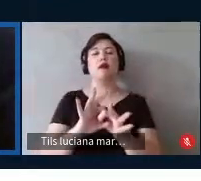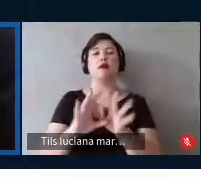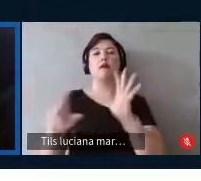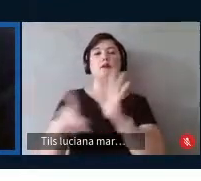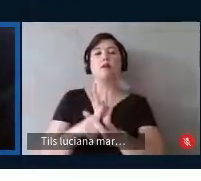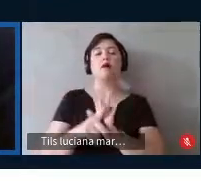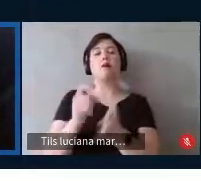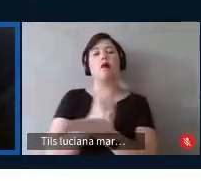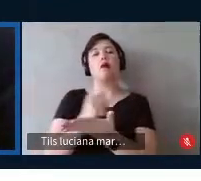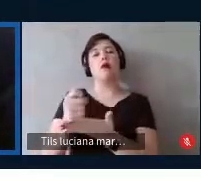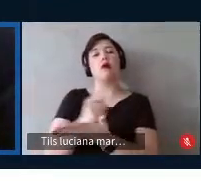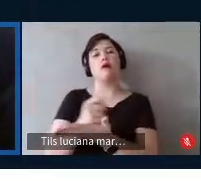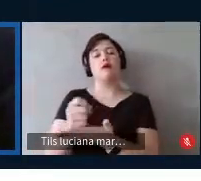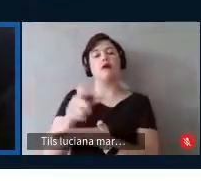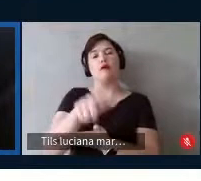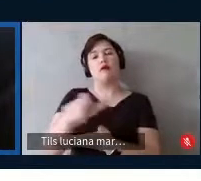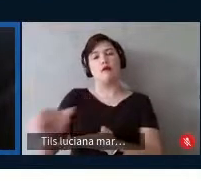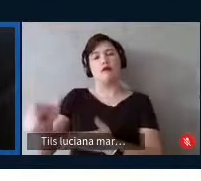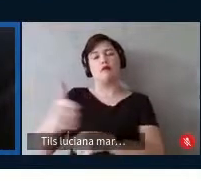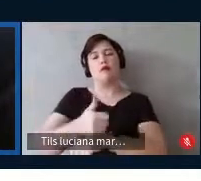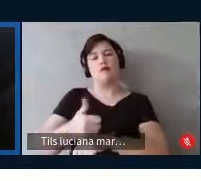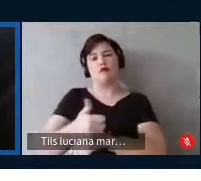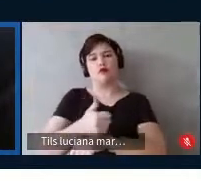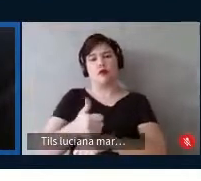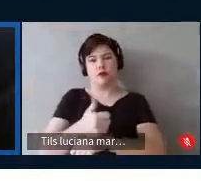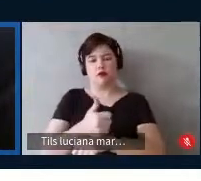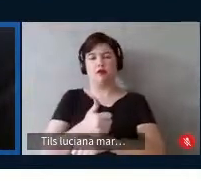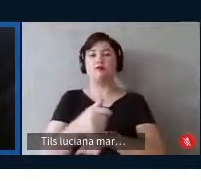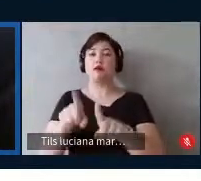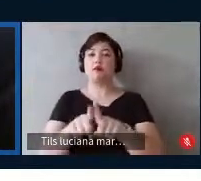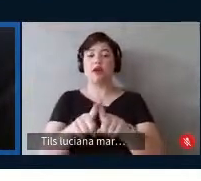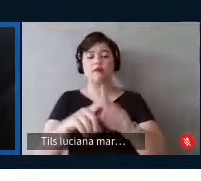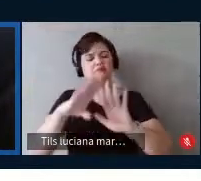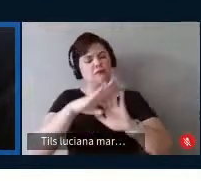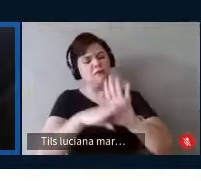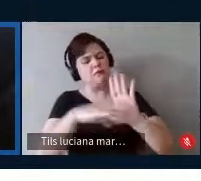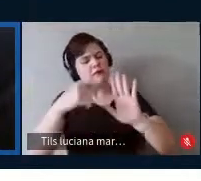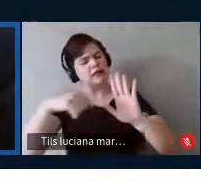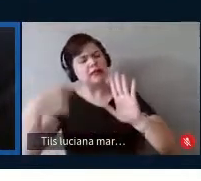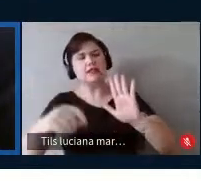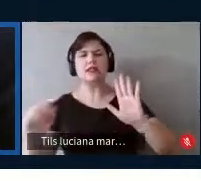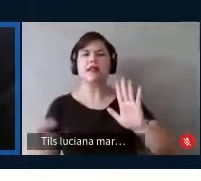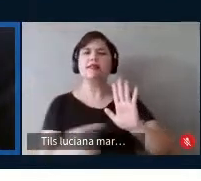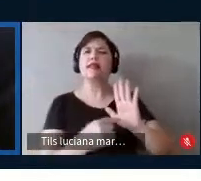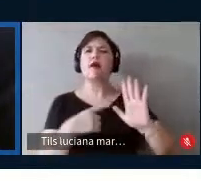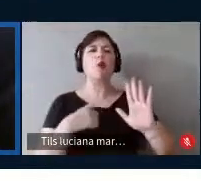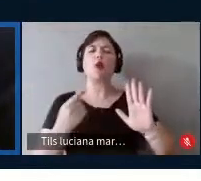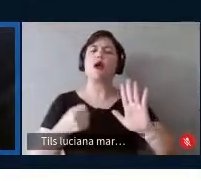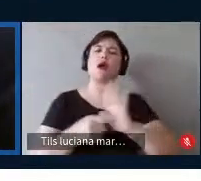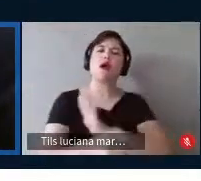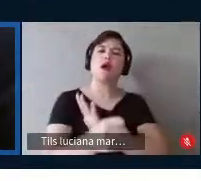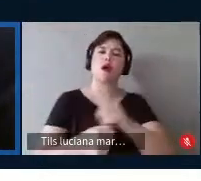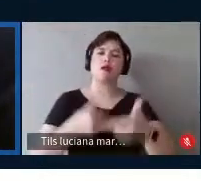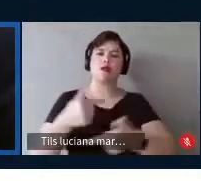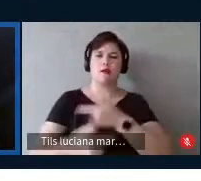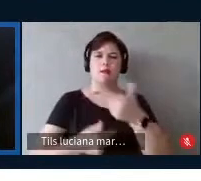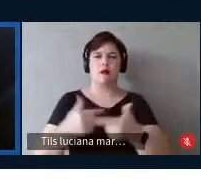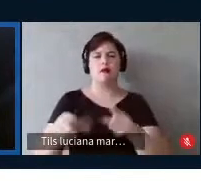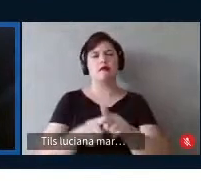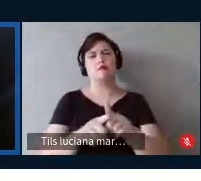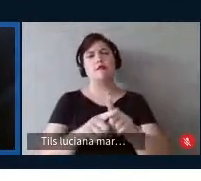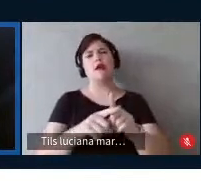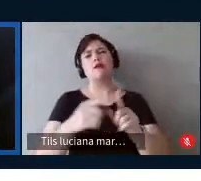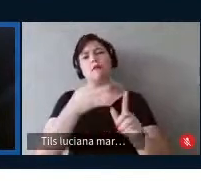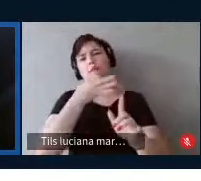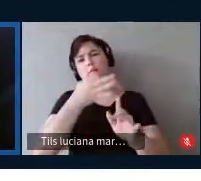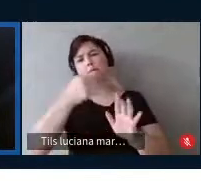da contratação desses profissionais e os requisitos exigidos para esse profissional, um parecer técnico, uma avaliação